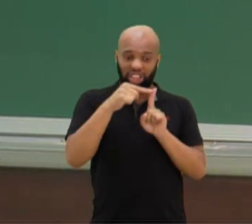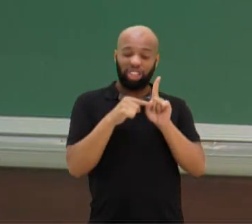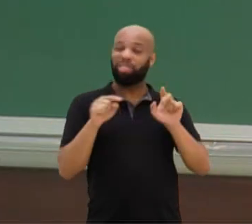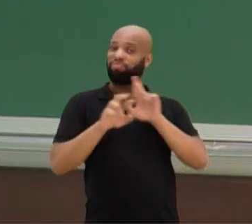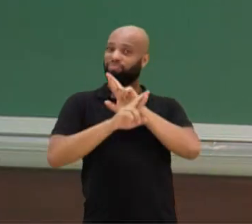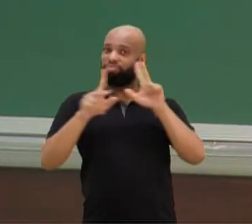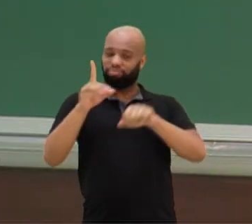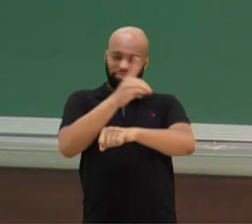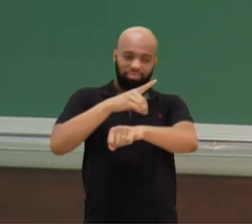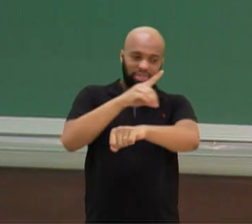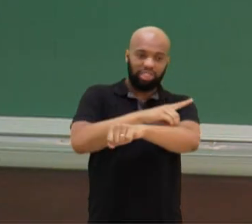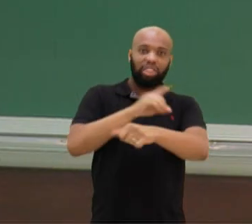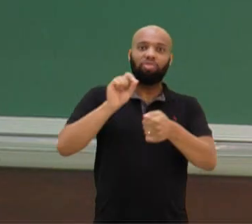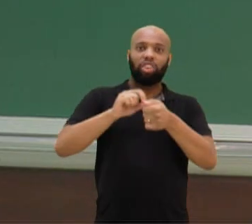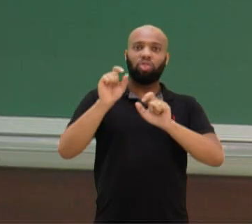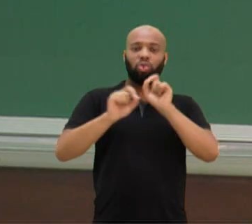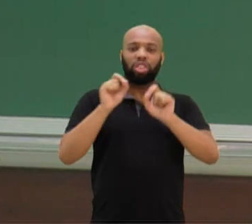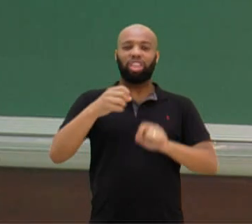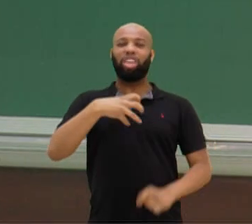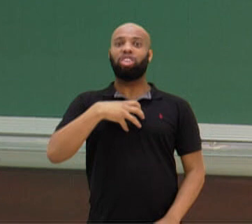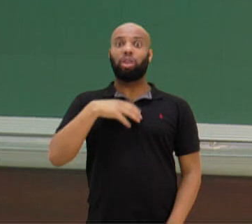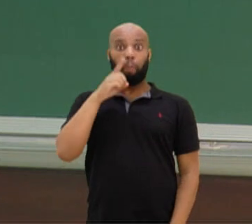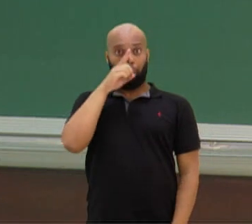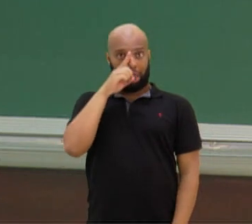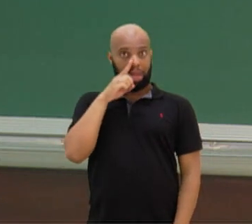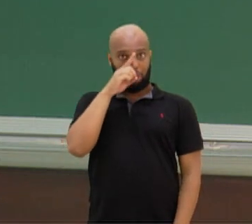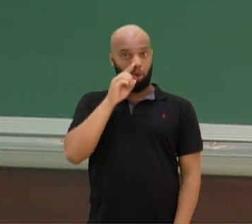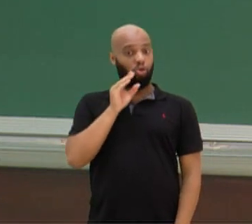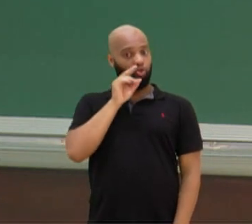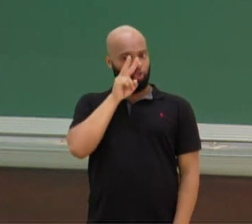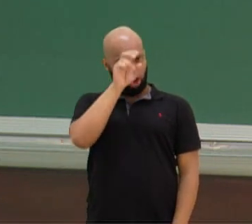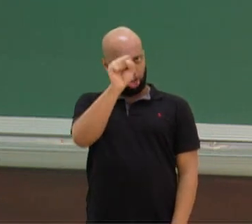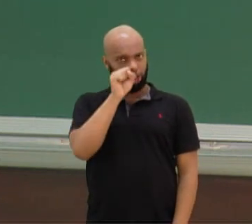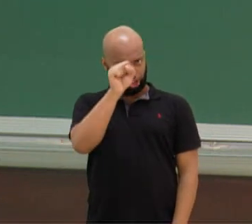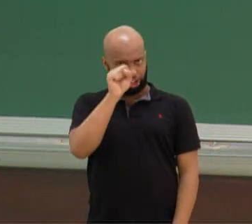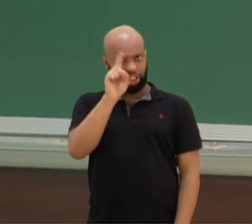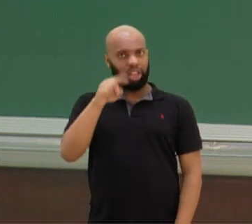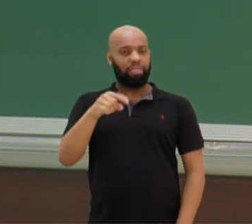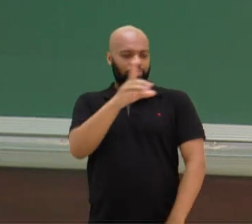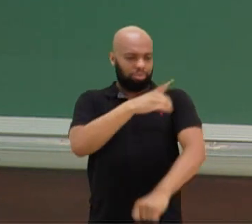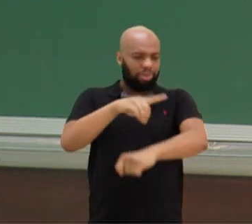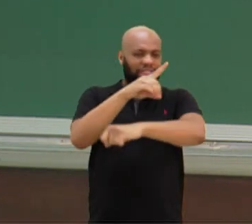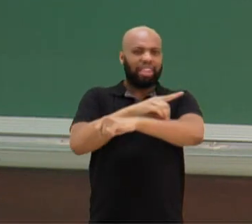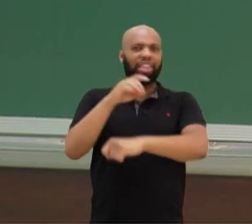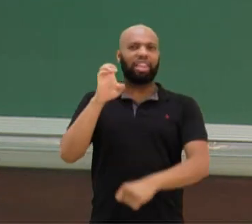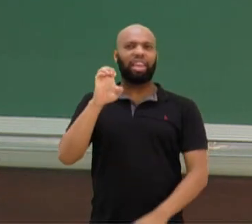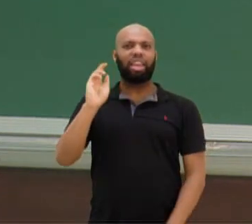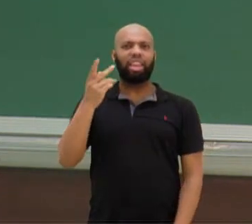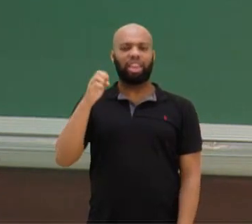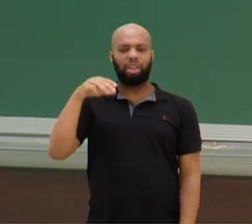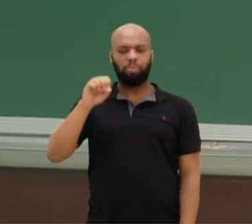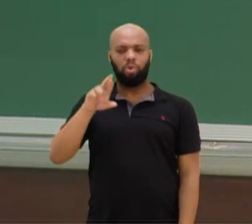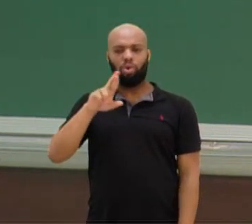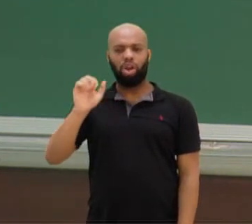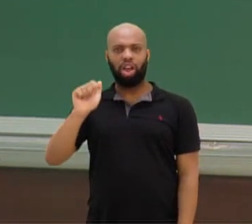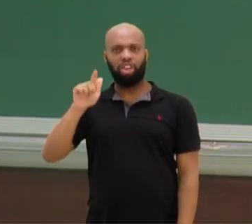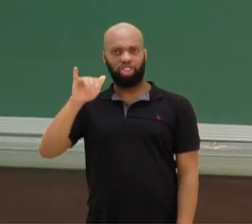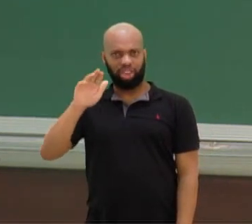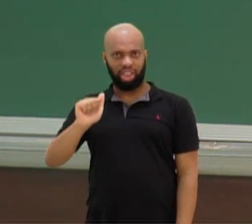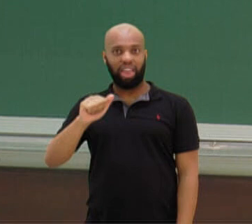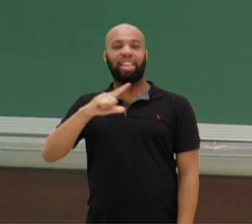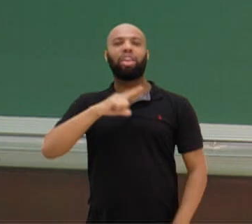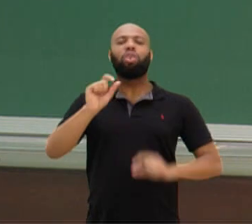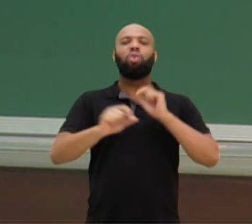diferente, ela desenvolve a forma mais grave da doença, que é a dengue hemorrágica. A dengue hemorrágica, como o nome já está dizendo, a pessoa tem